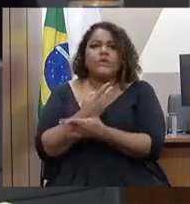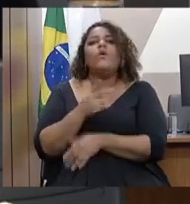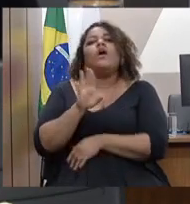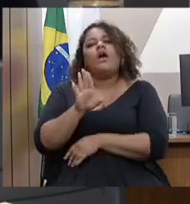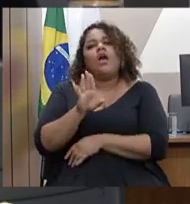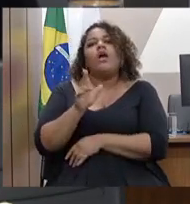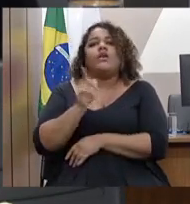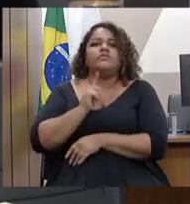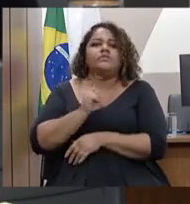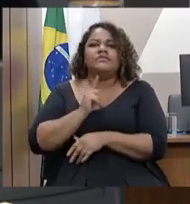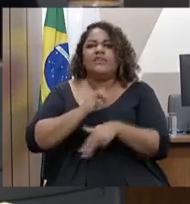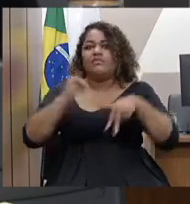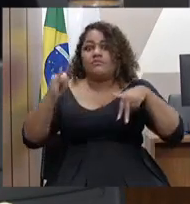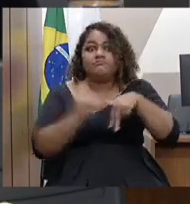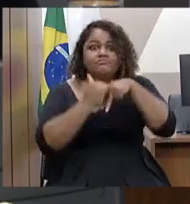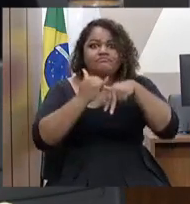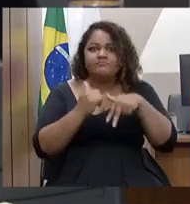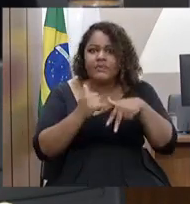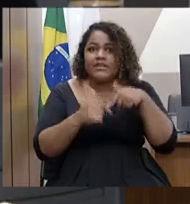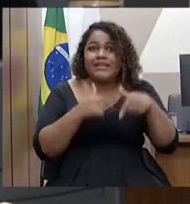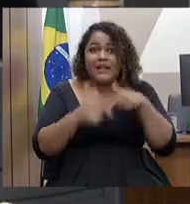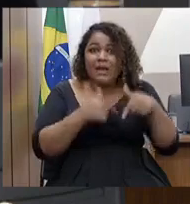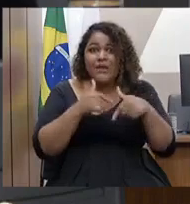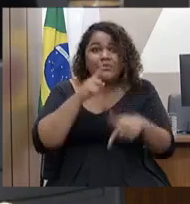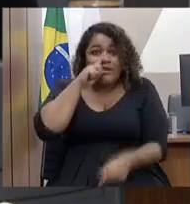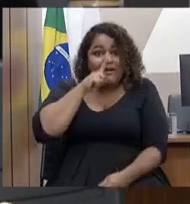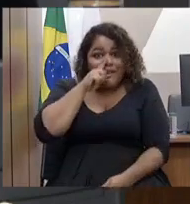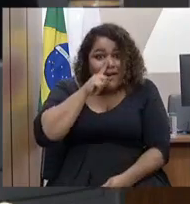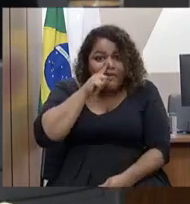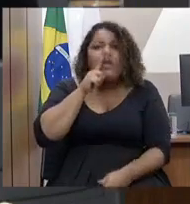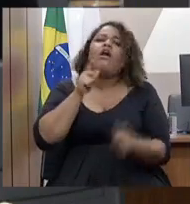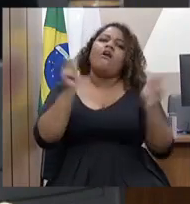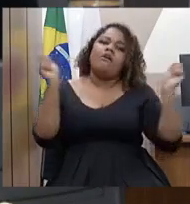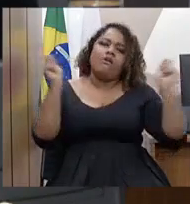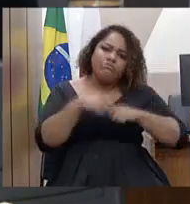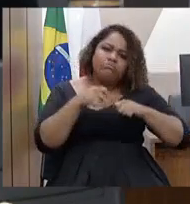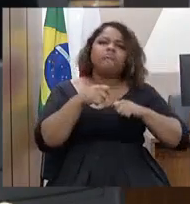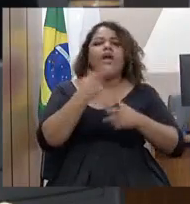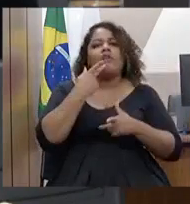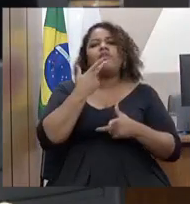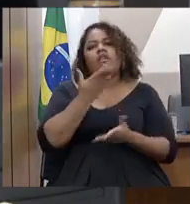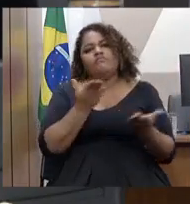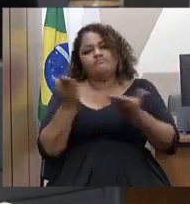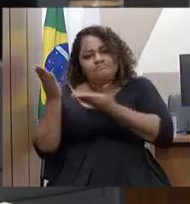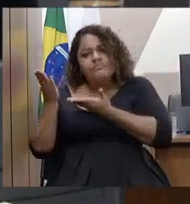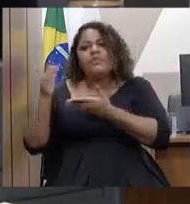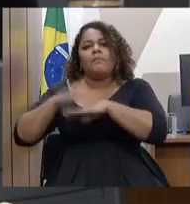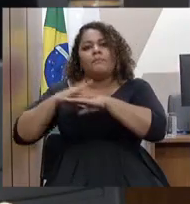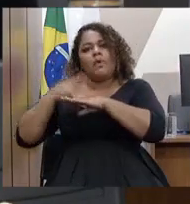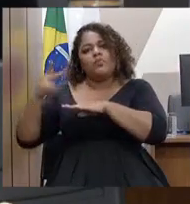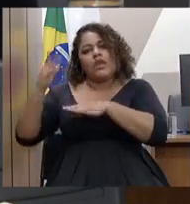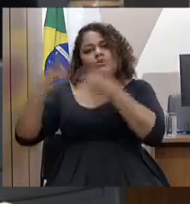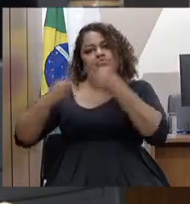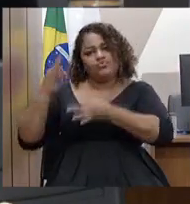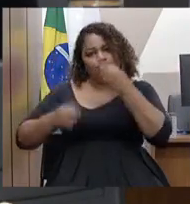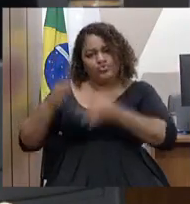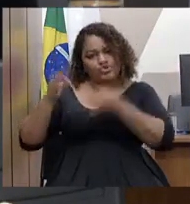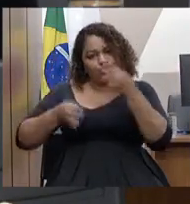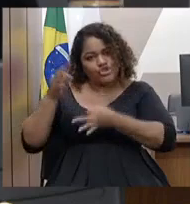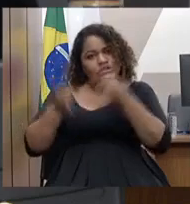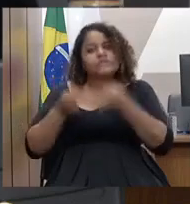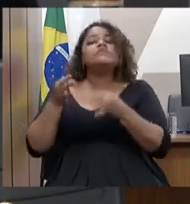acidente grave com morte geralmente eles são encaminhados E aí a gente dá início a investigação e após feito isso é proposto